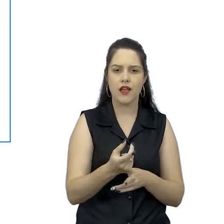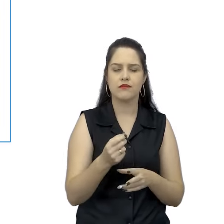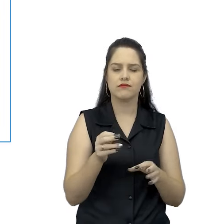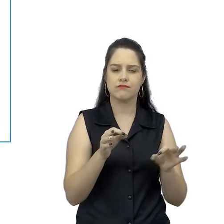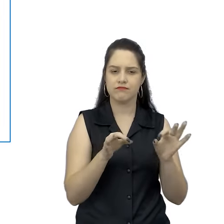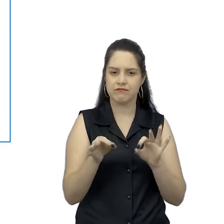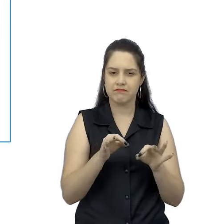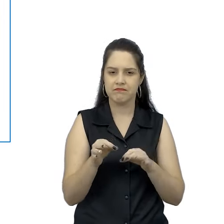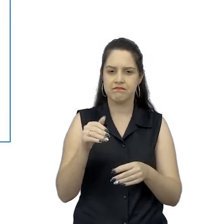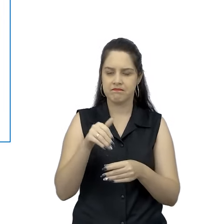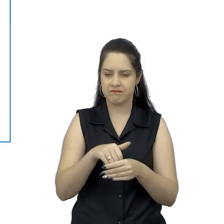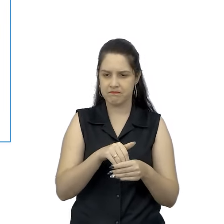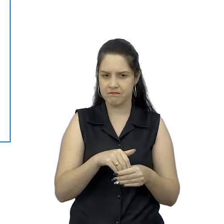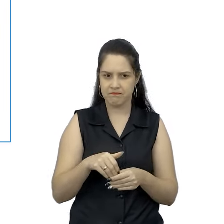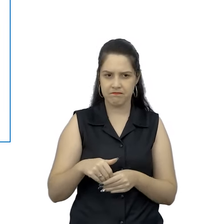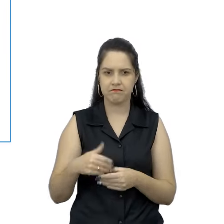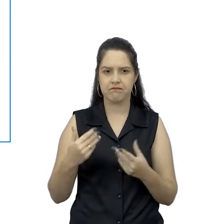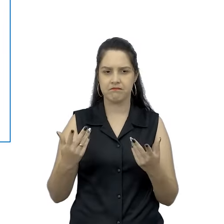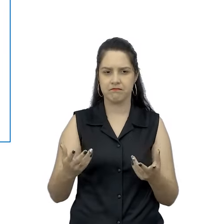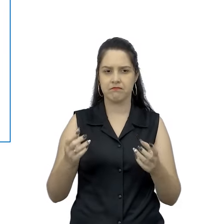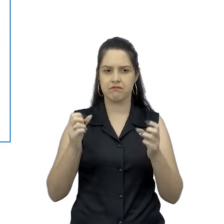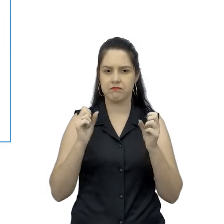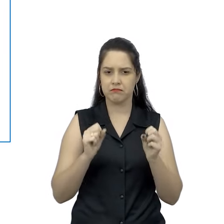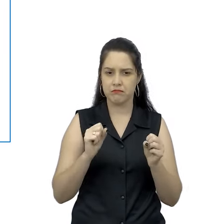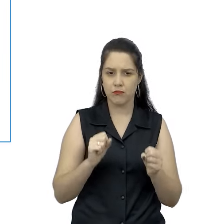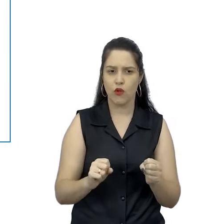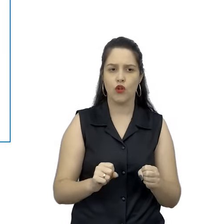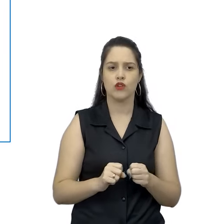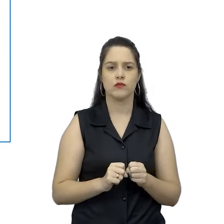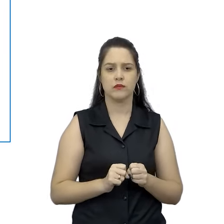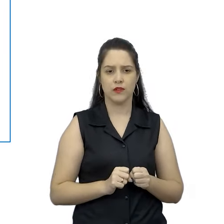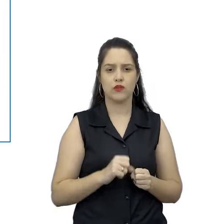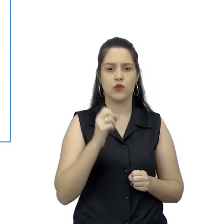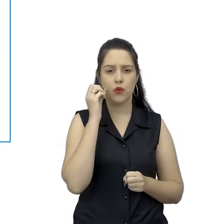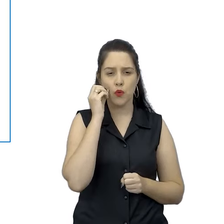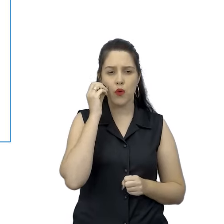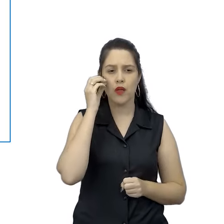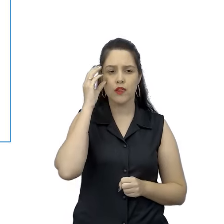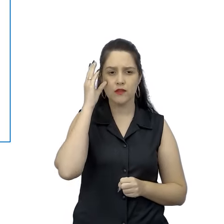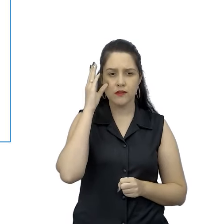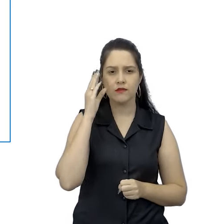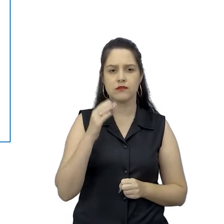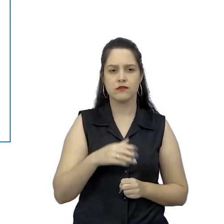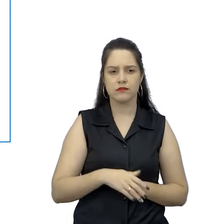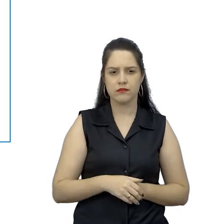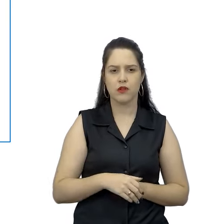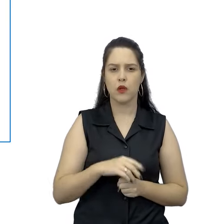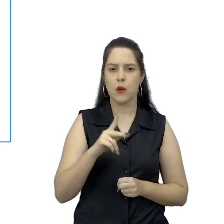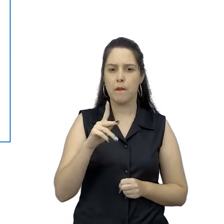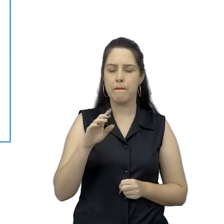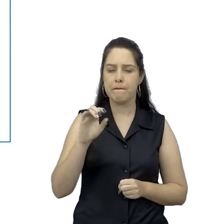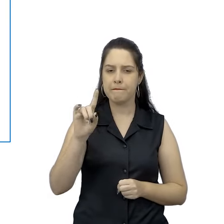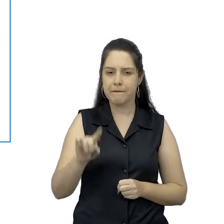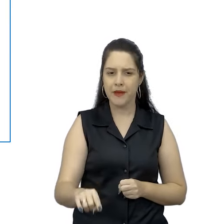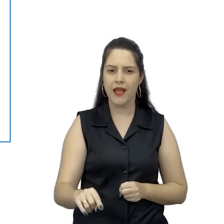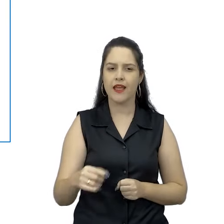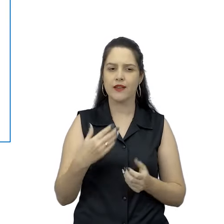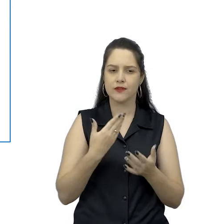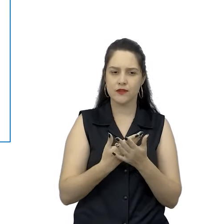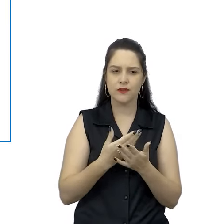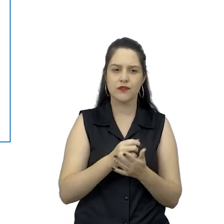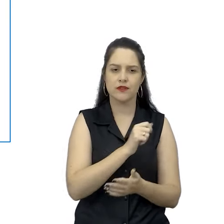aula dele, as habilidades que estão sendo desenvolvidas, os conhecimentos pré-existentes, porque nós temos que valorizar